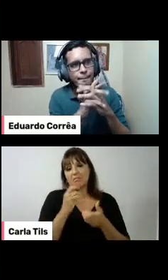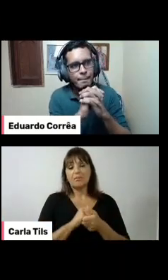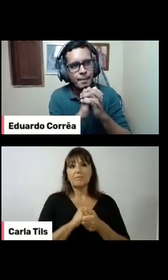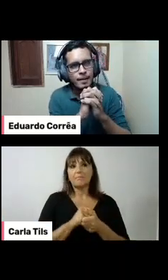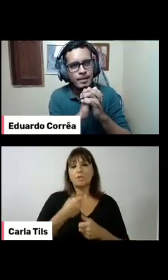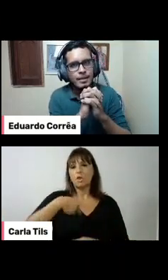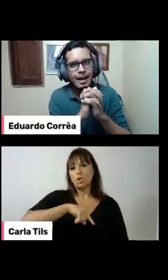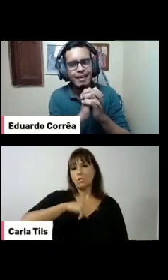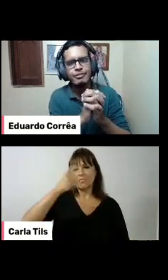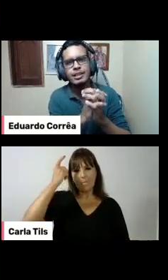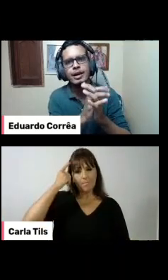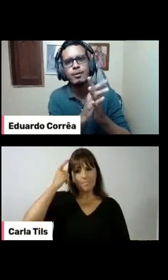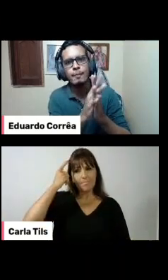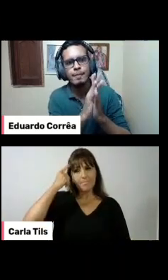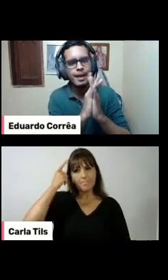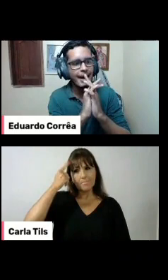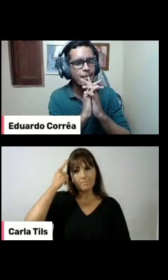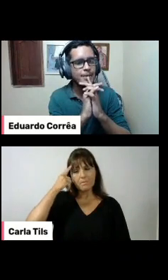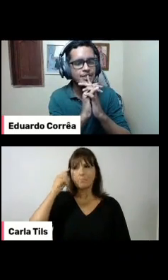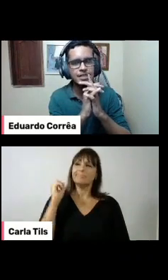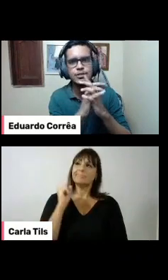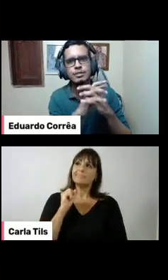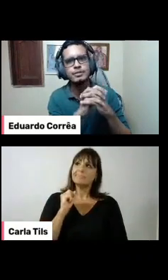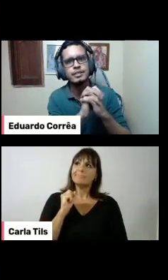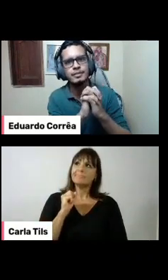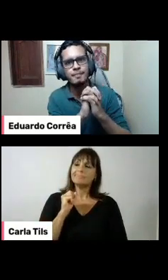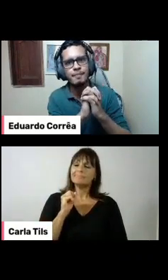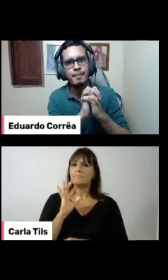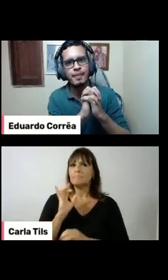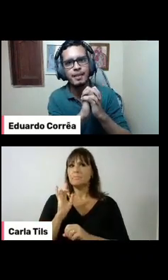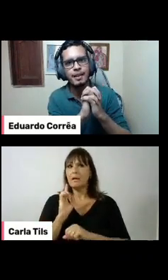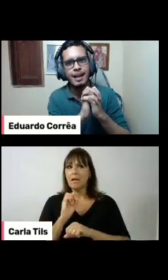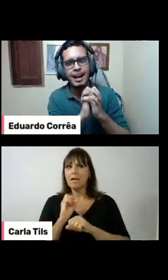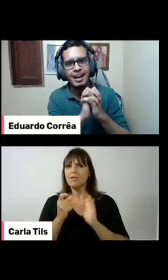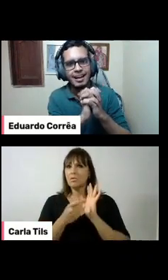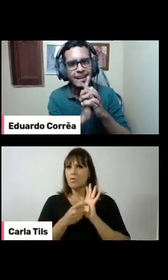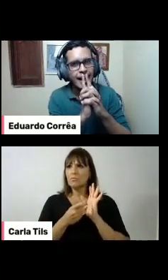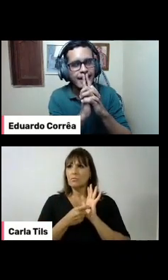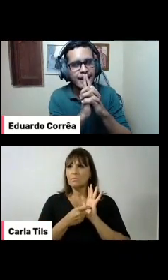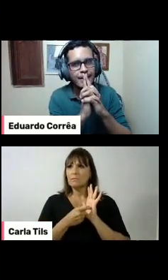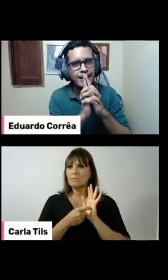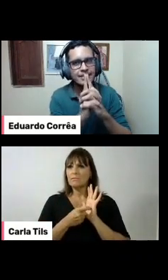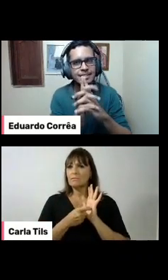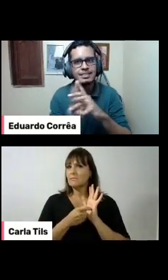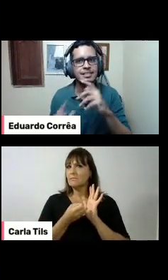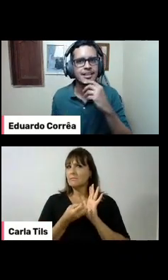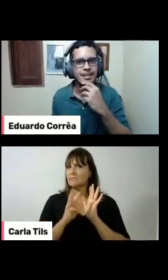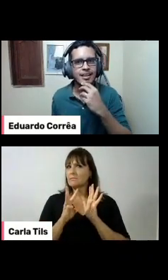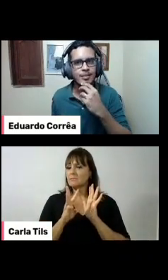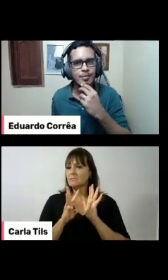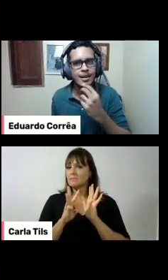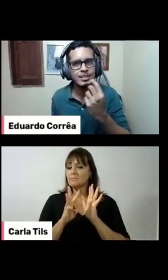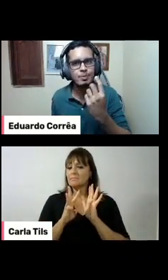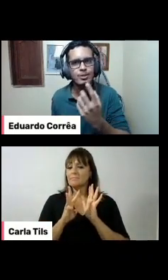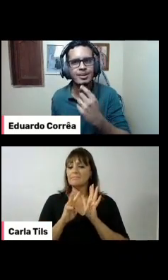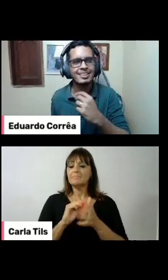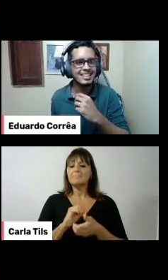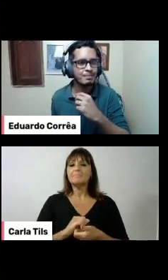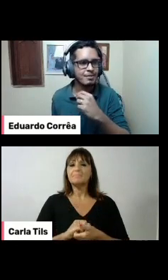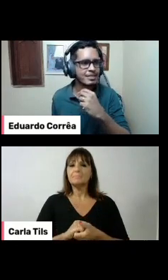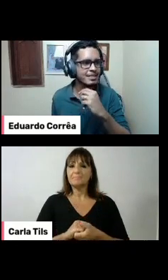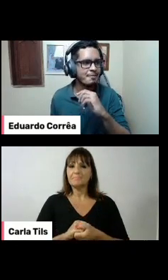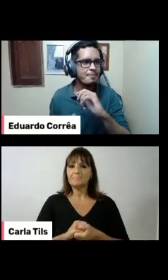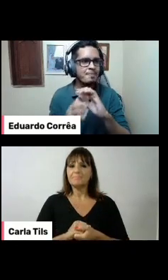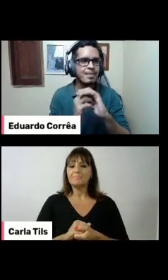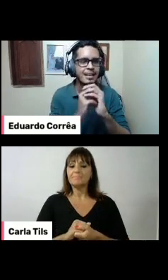pensar, afinal, realmente é software? Aí é o grande ponto que eu quero